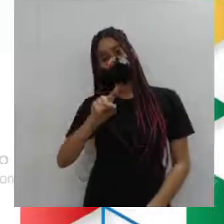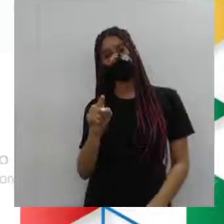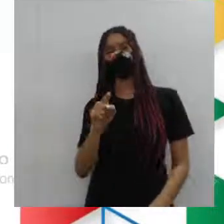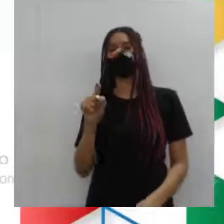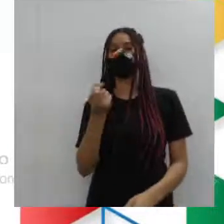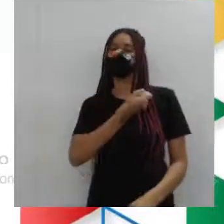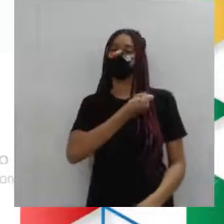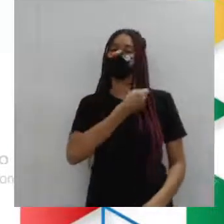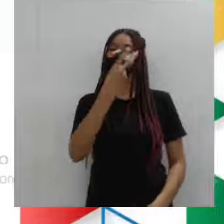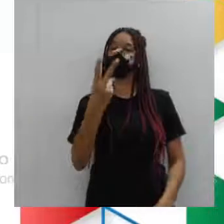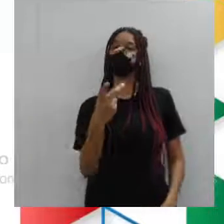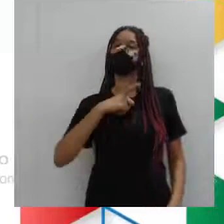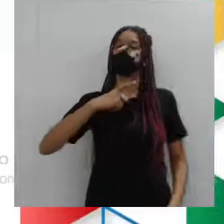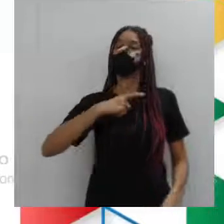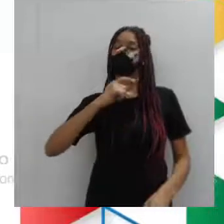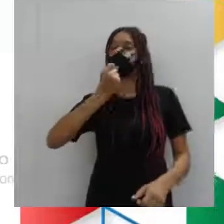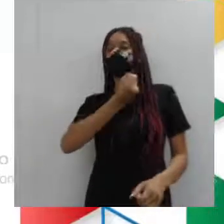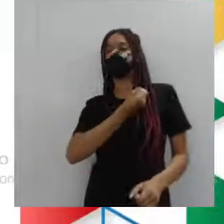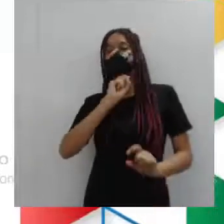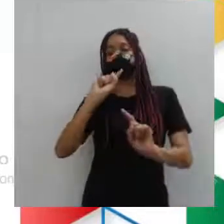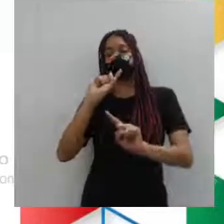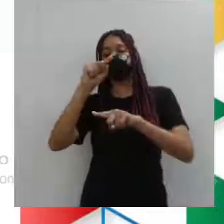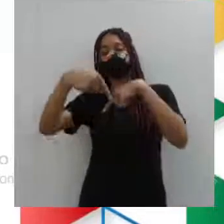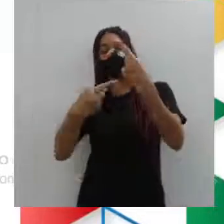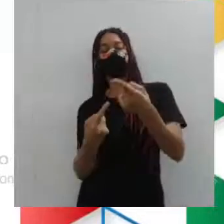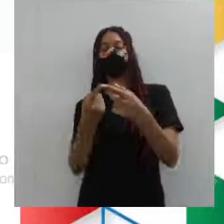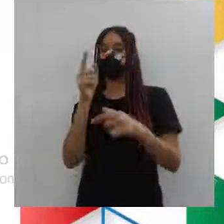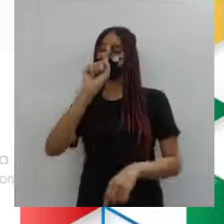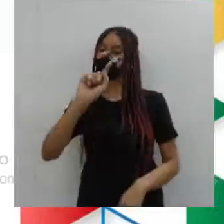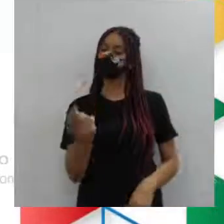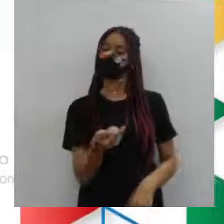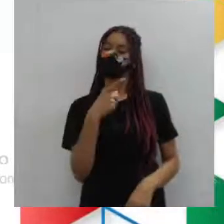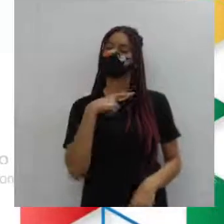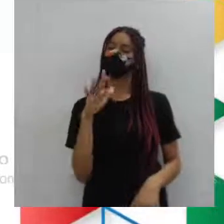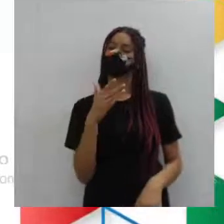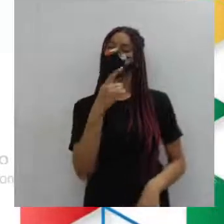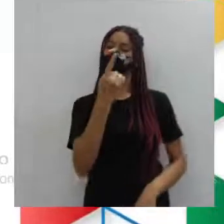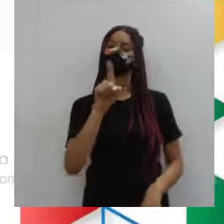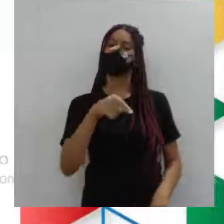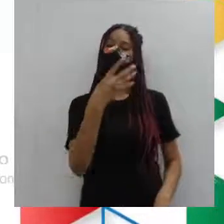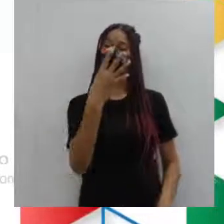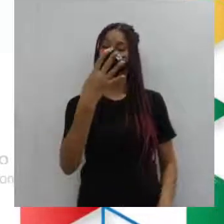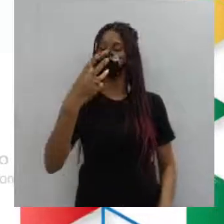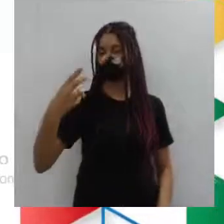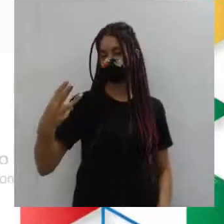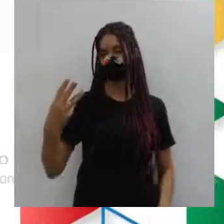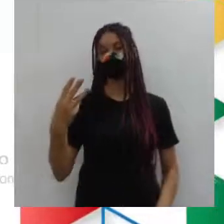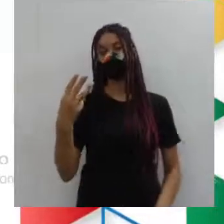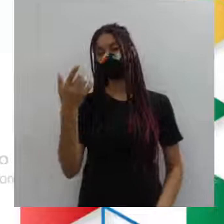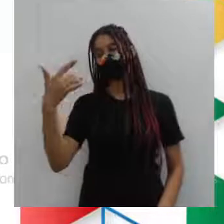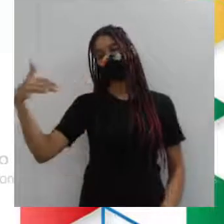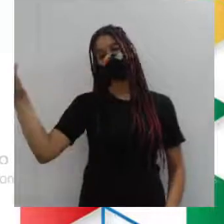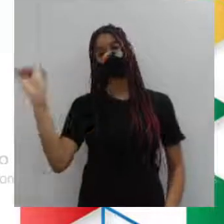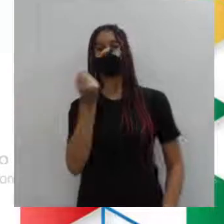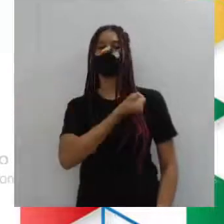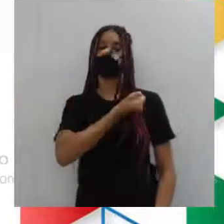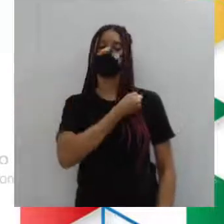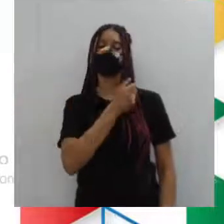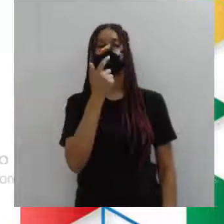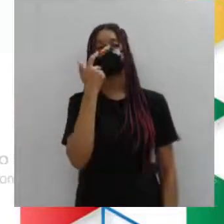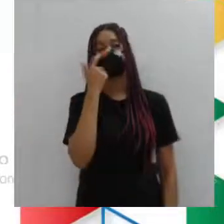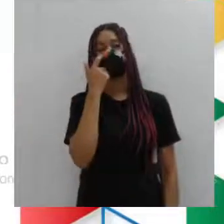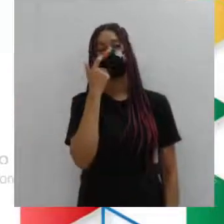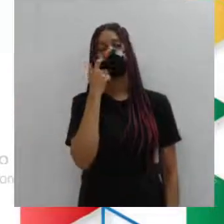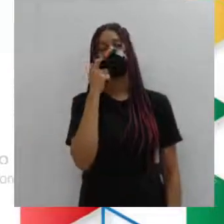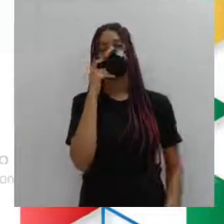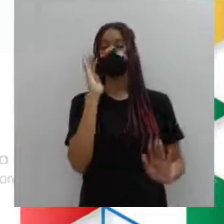número após a vírgula, né, aproximadamente em 1,43, e os outros demais números,